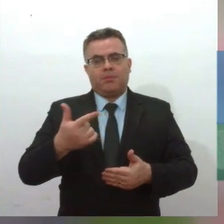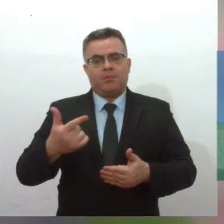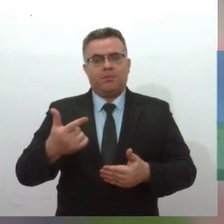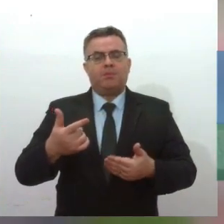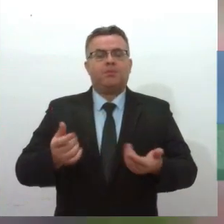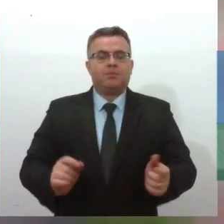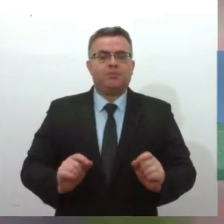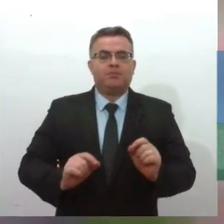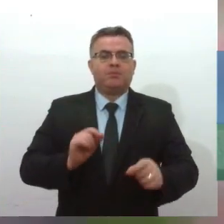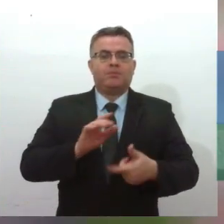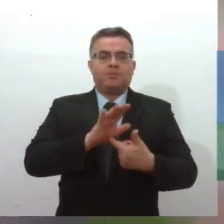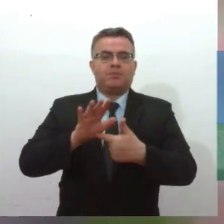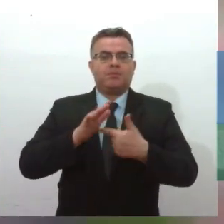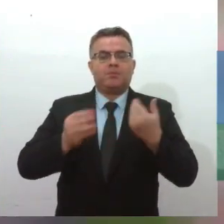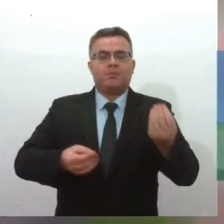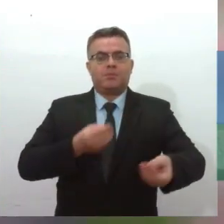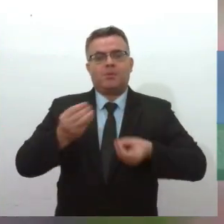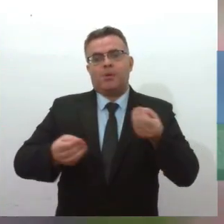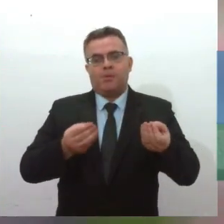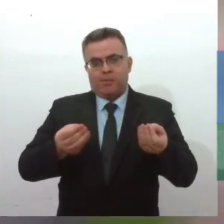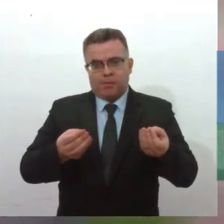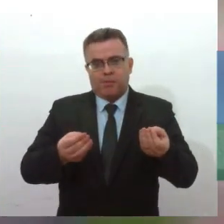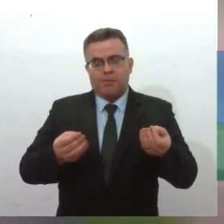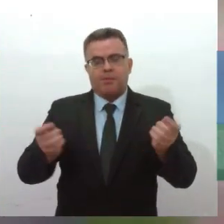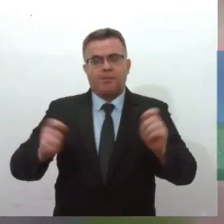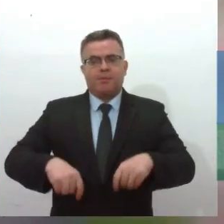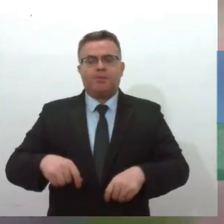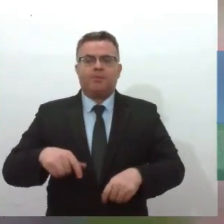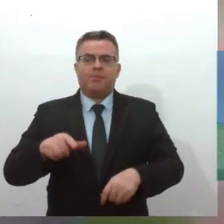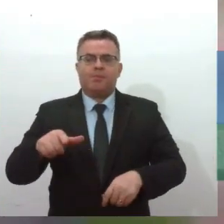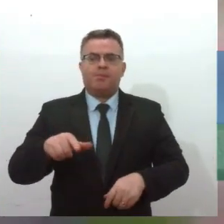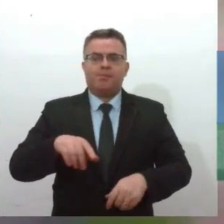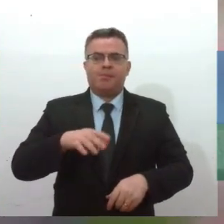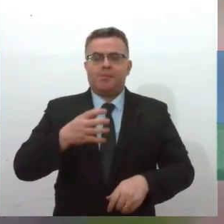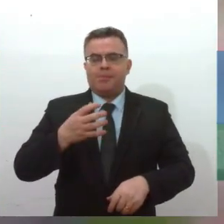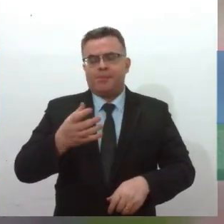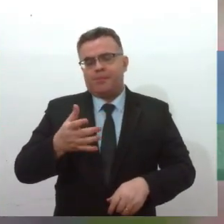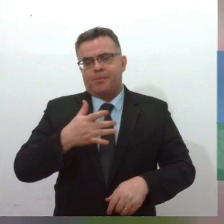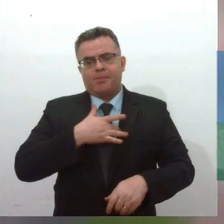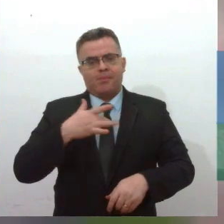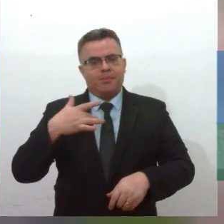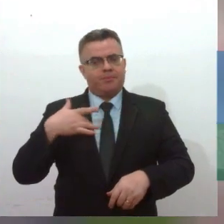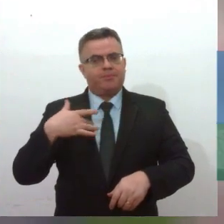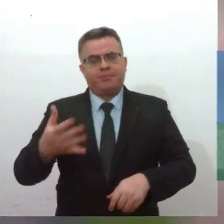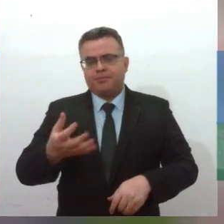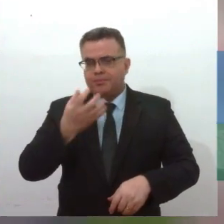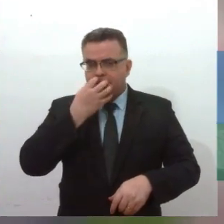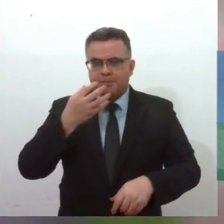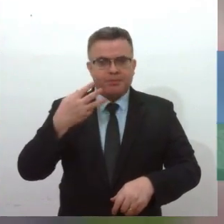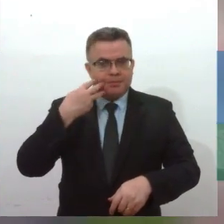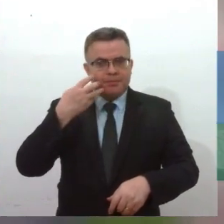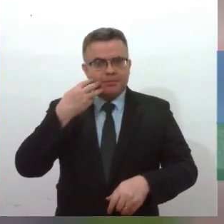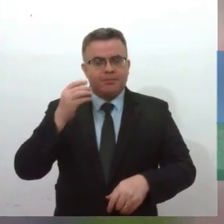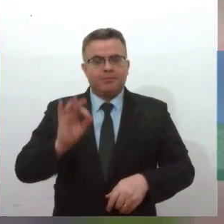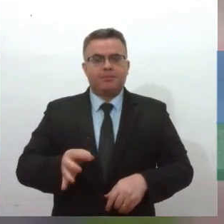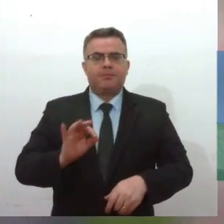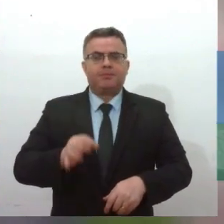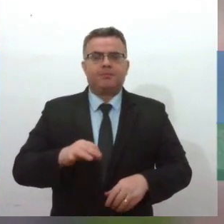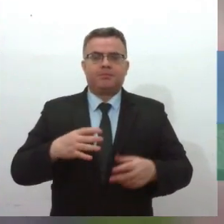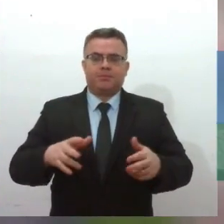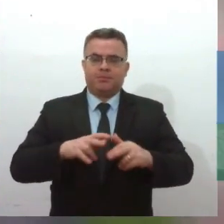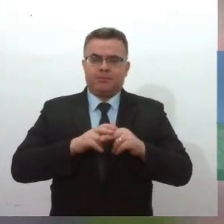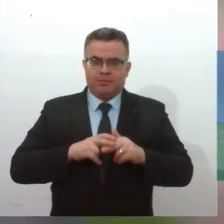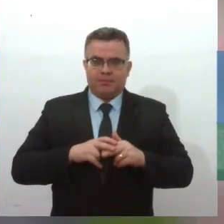deve agir mostrar a importância do bem-estar animal e em Aracaju continua sendo proibida a eutanásia né